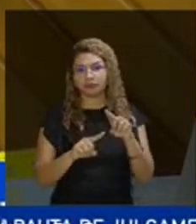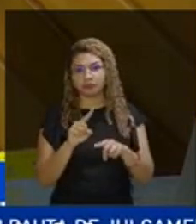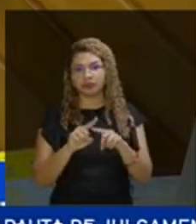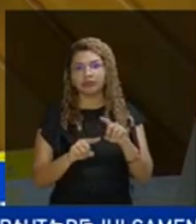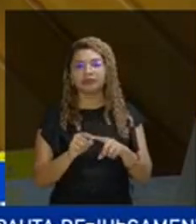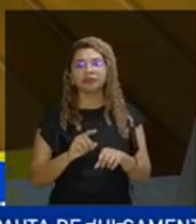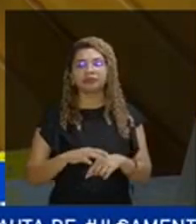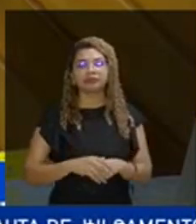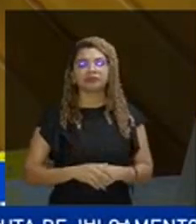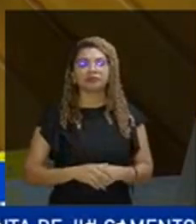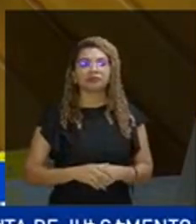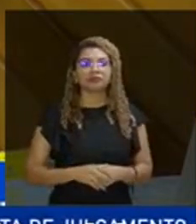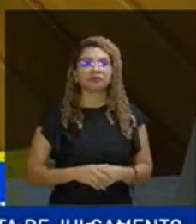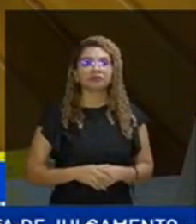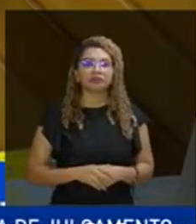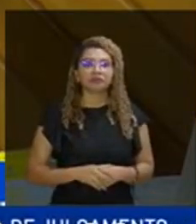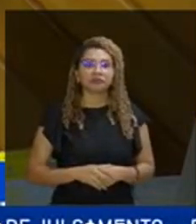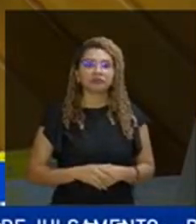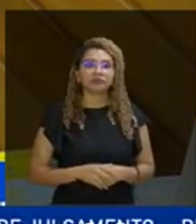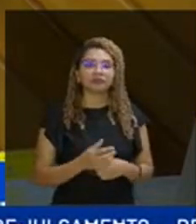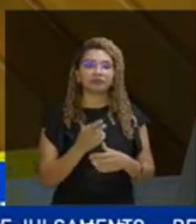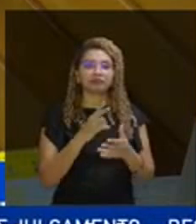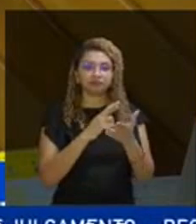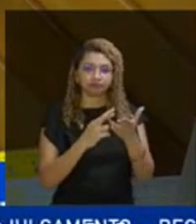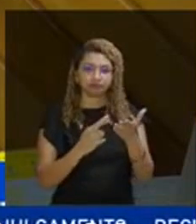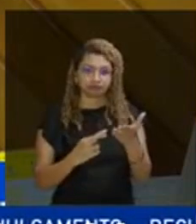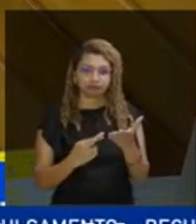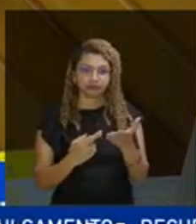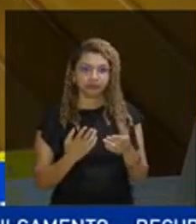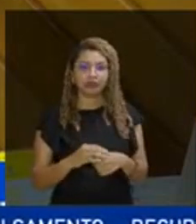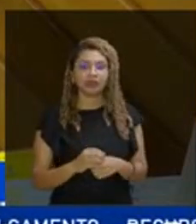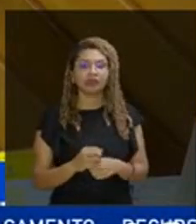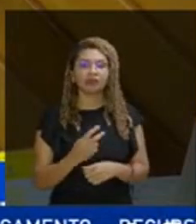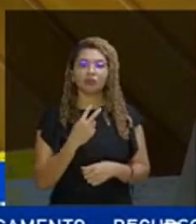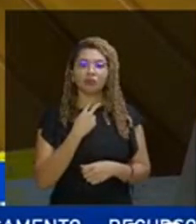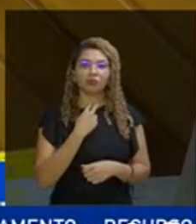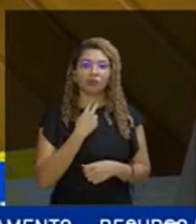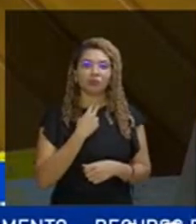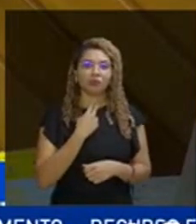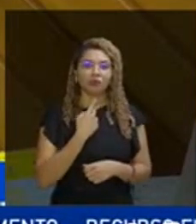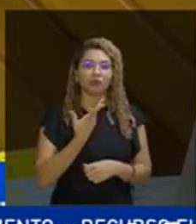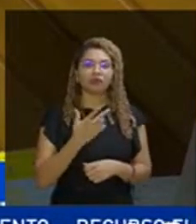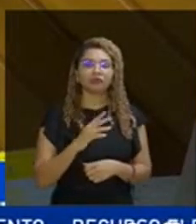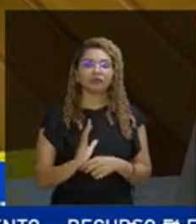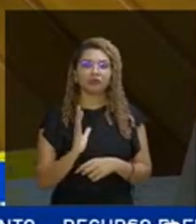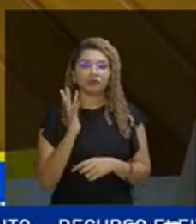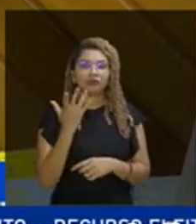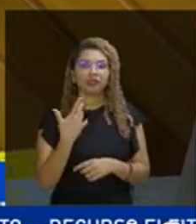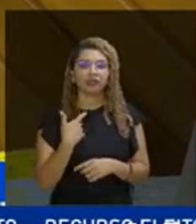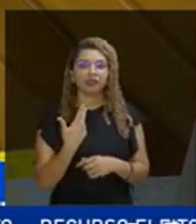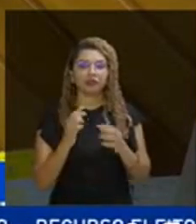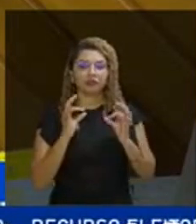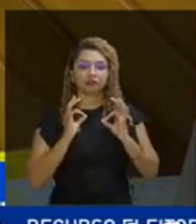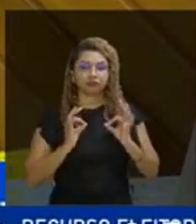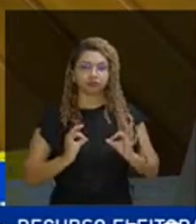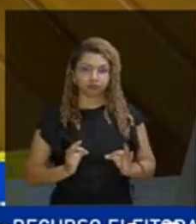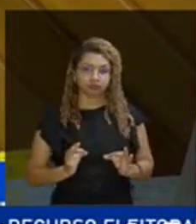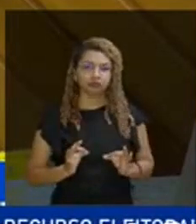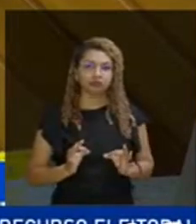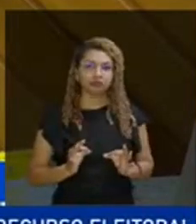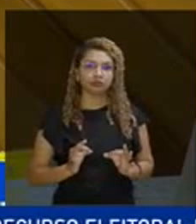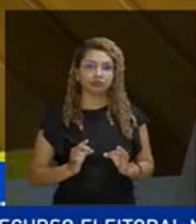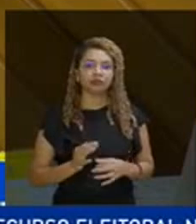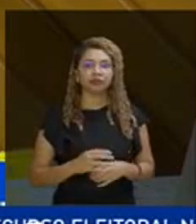da ausência de lastro probatório, não se pode concluir pela ocorrência de conduta vedada, conforme o entendimento do Tribunal Superior Eleitoral, que trago